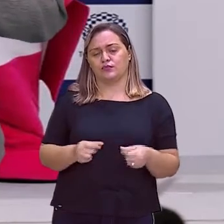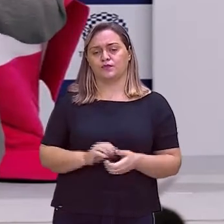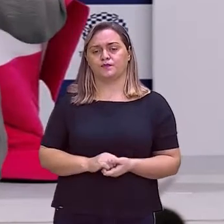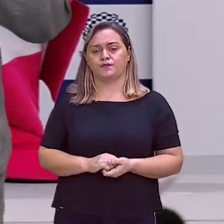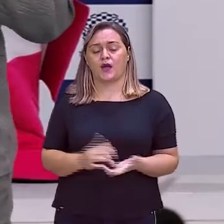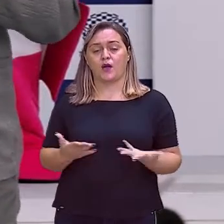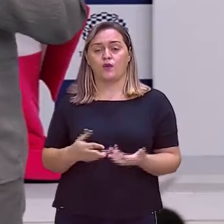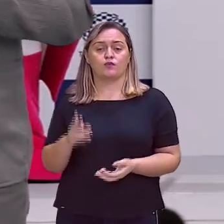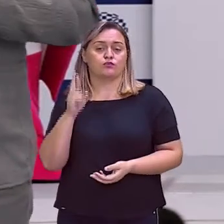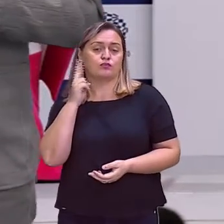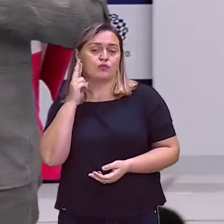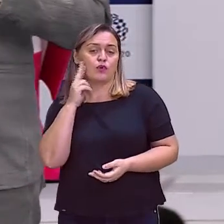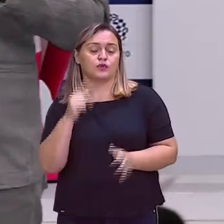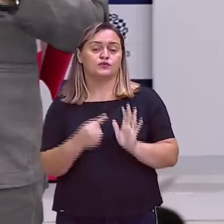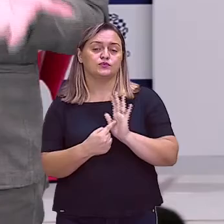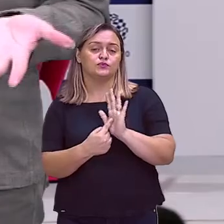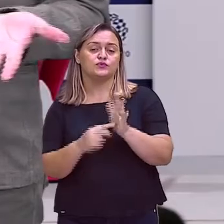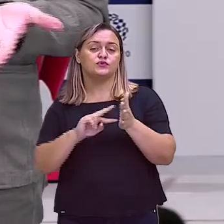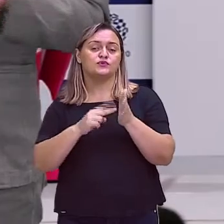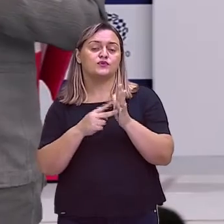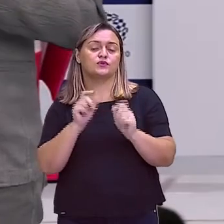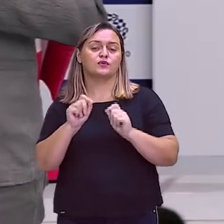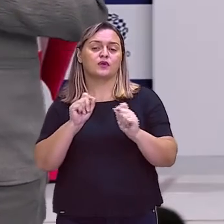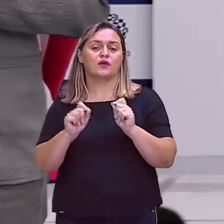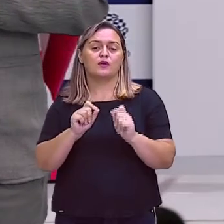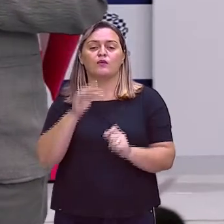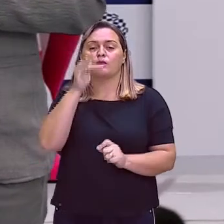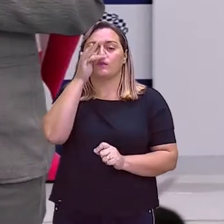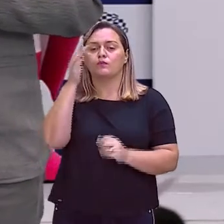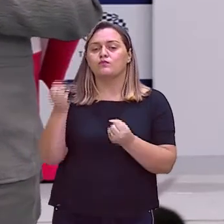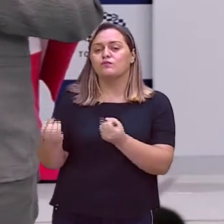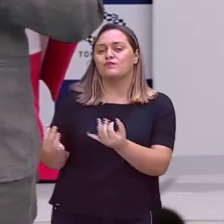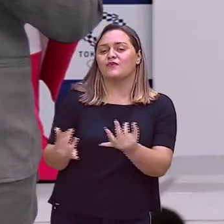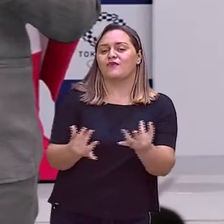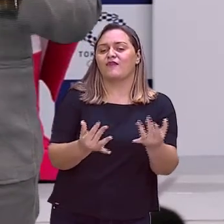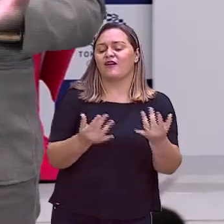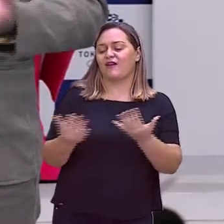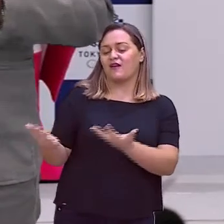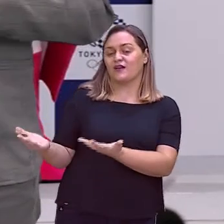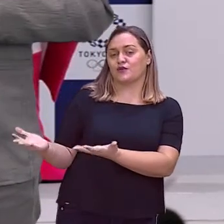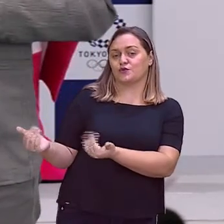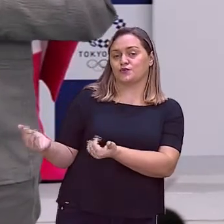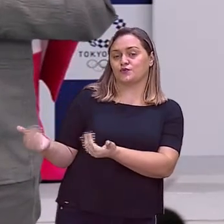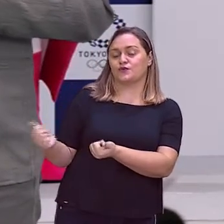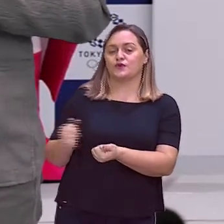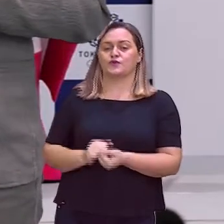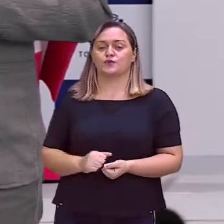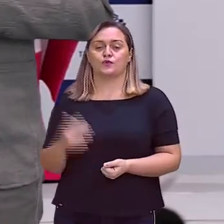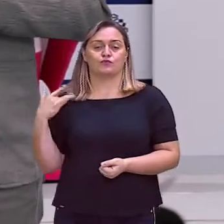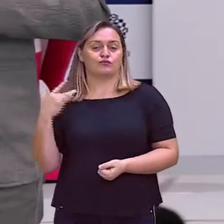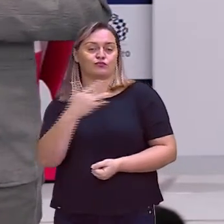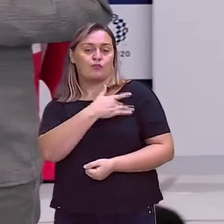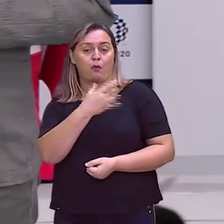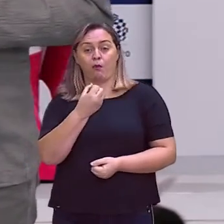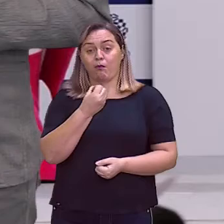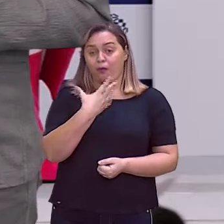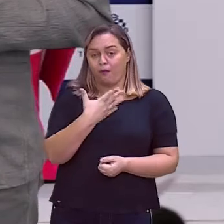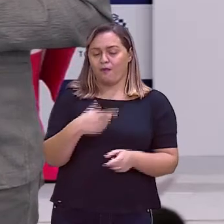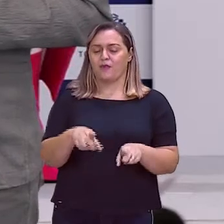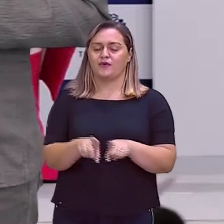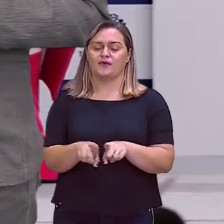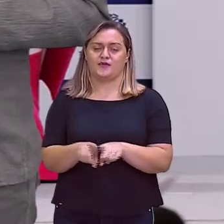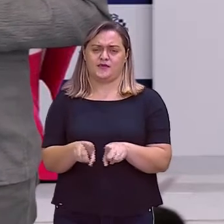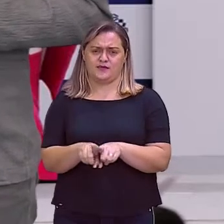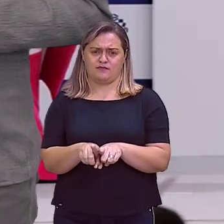rosa simboliza a primavera, juventude e boa saúde, e servirá para